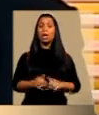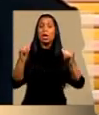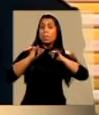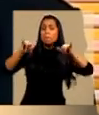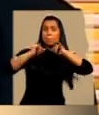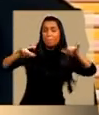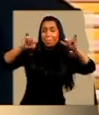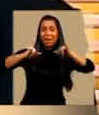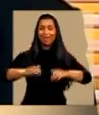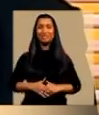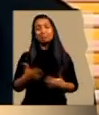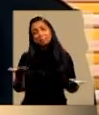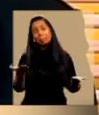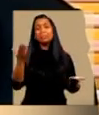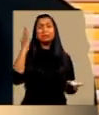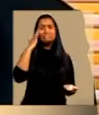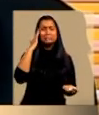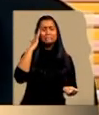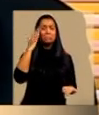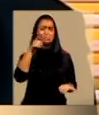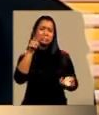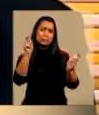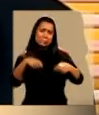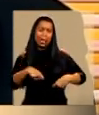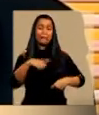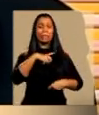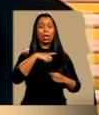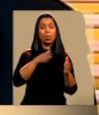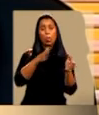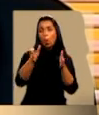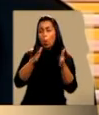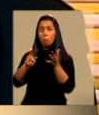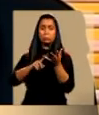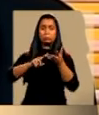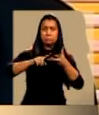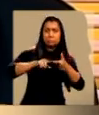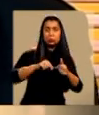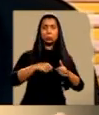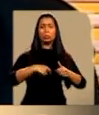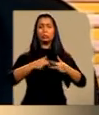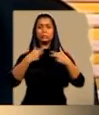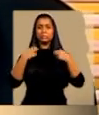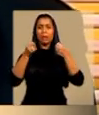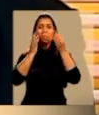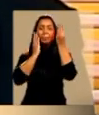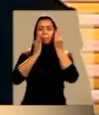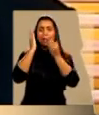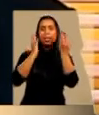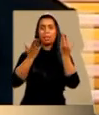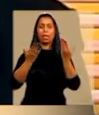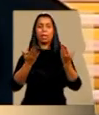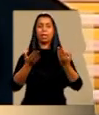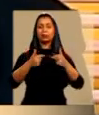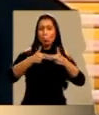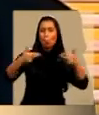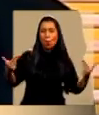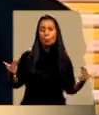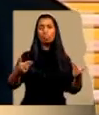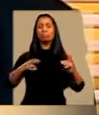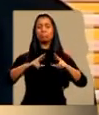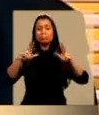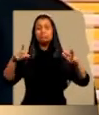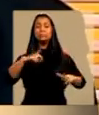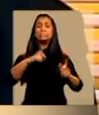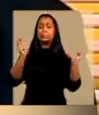do marketing multinível, né? De repente o marketing multinível, você tem aí opções desde produtos de beleza, produtos de alimentação, outros